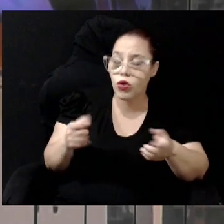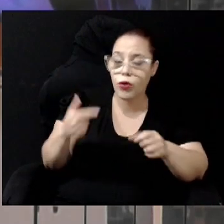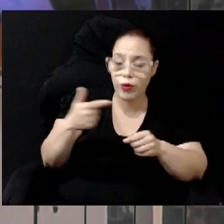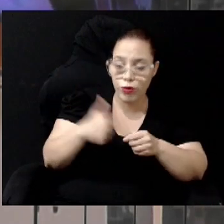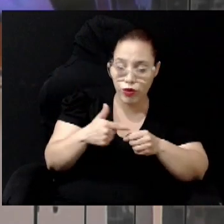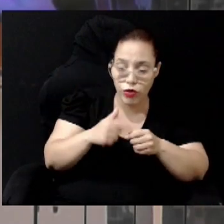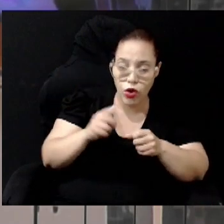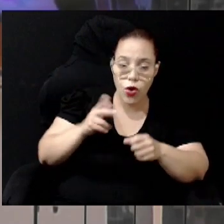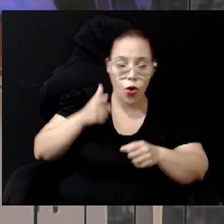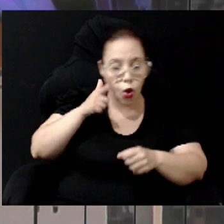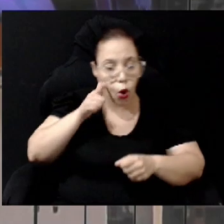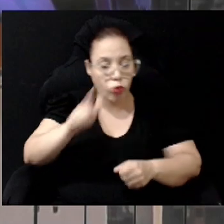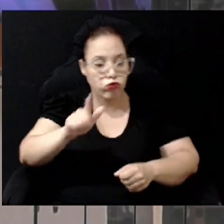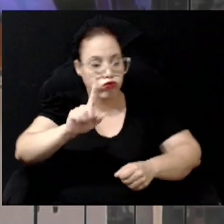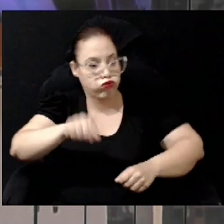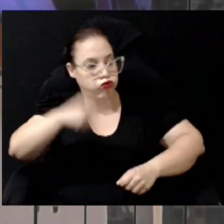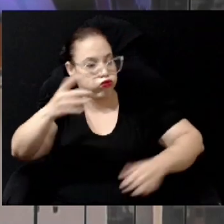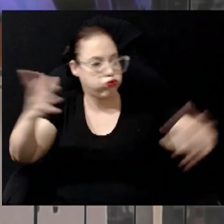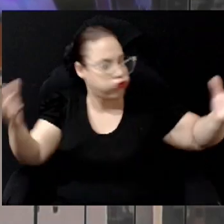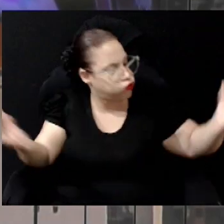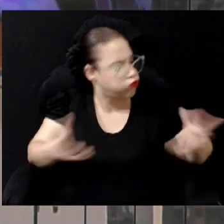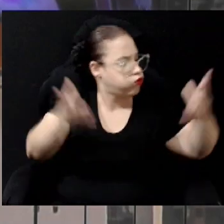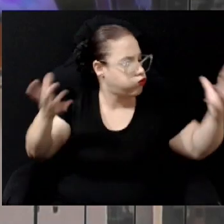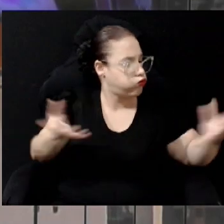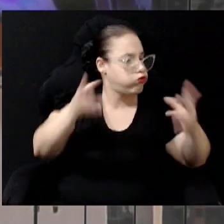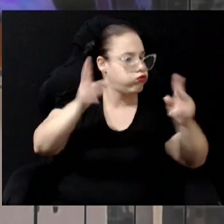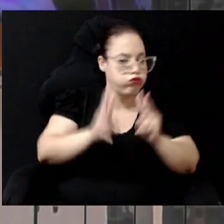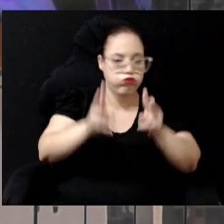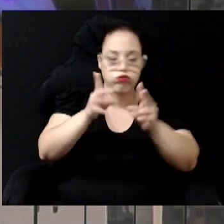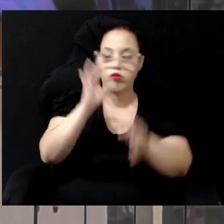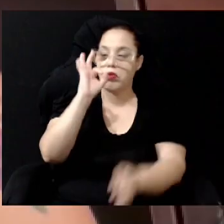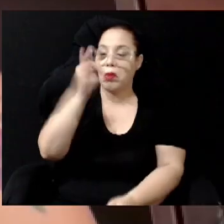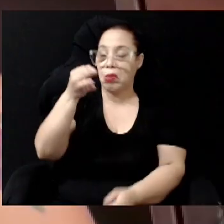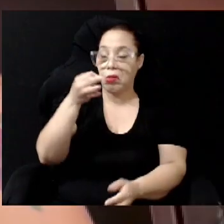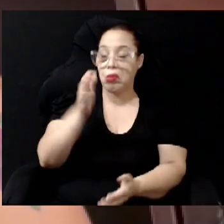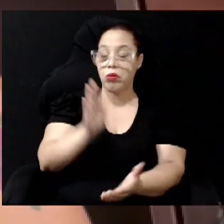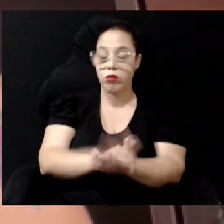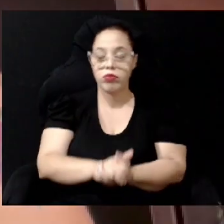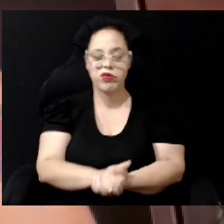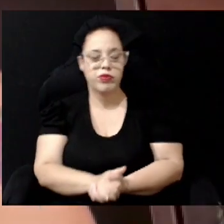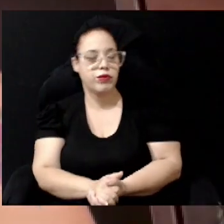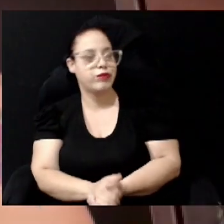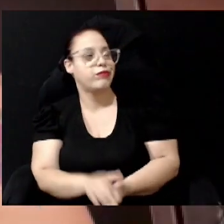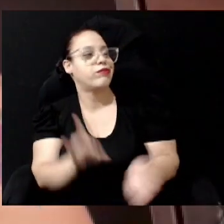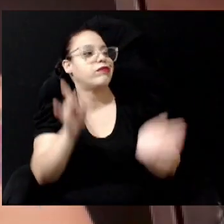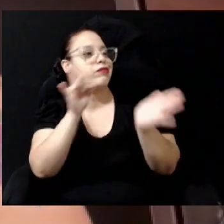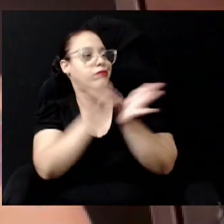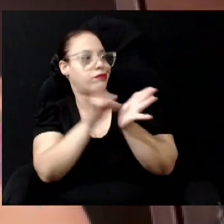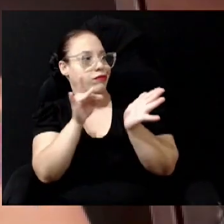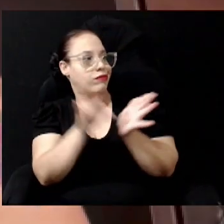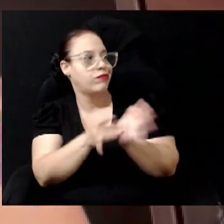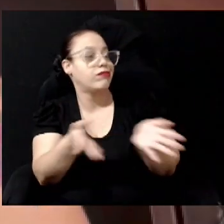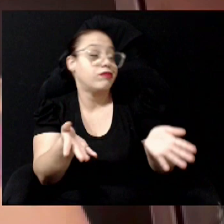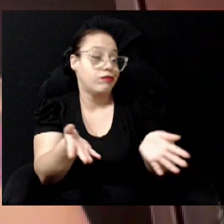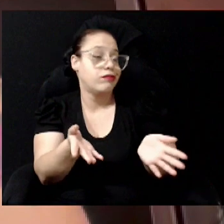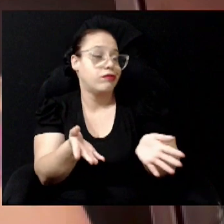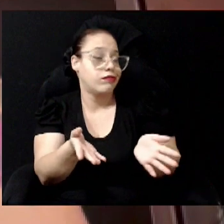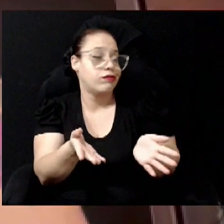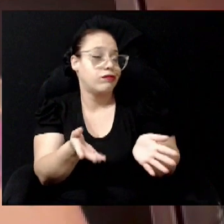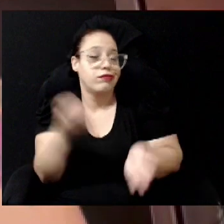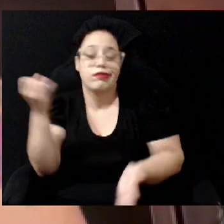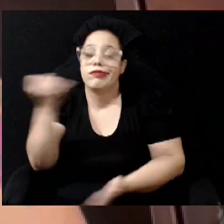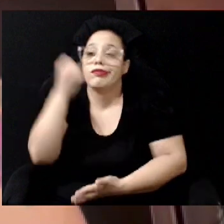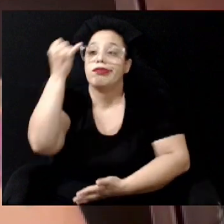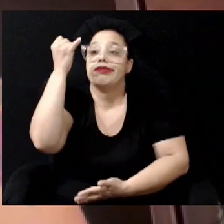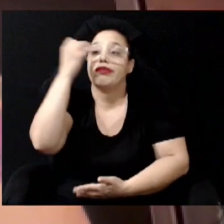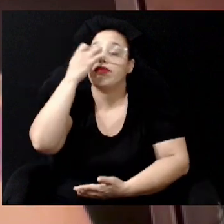um outro ritmo, numa outra direção mais assertiva, né? Exatamente. E é importante que a gente fale